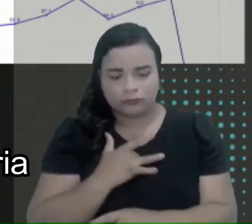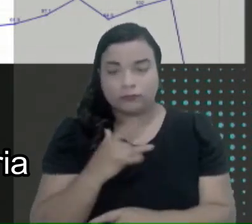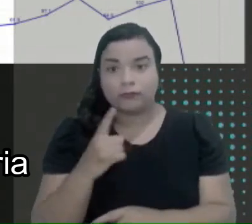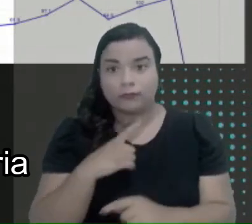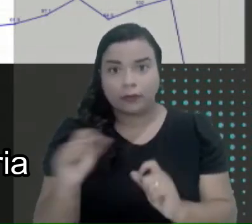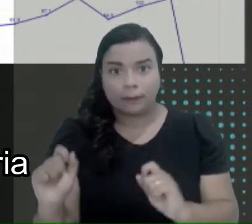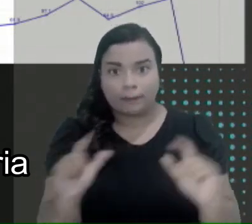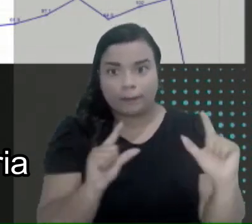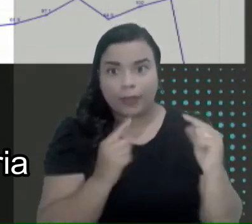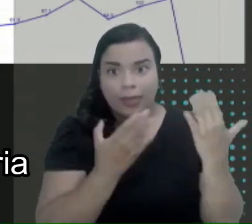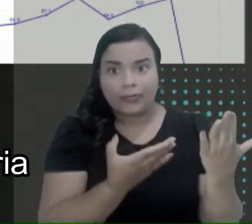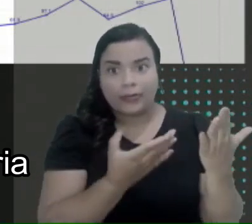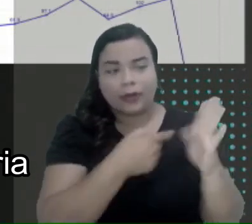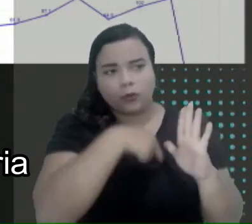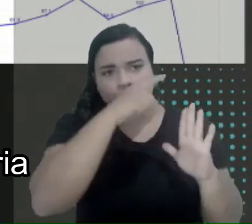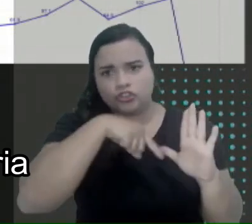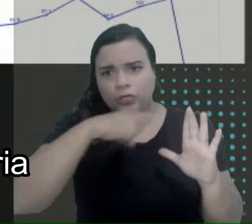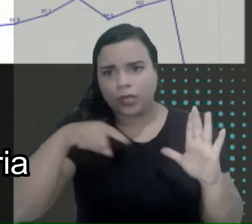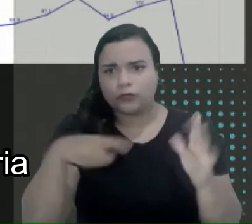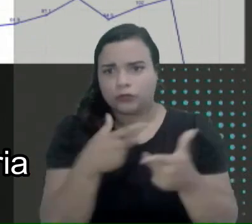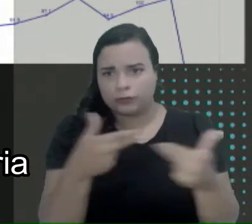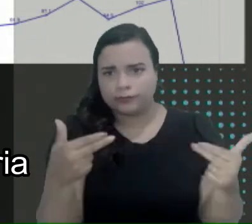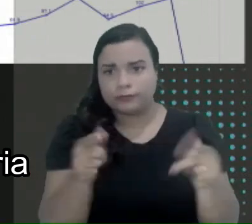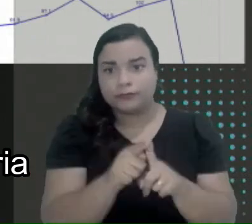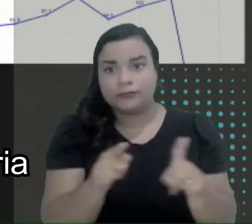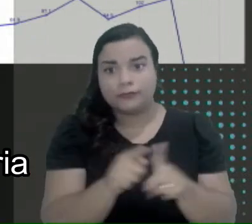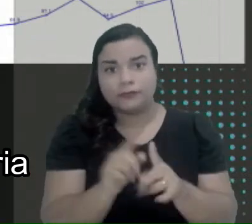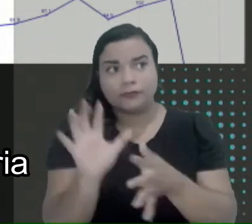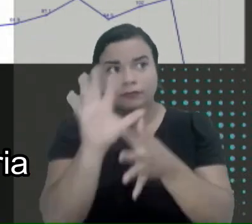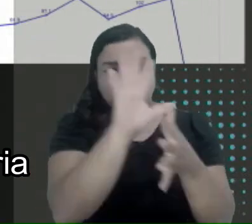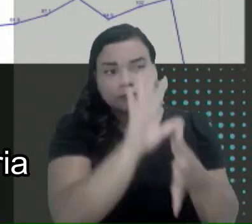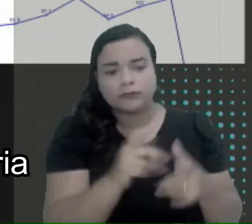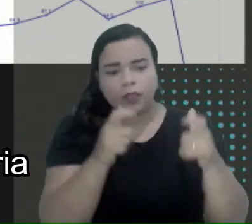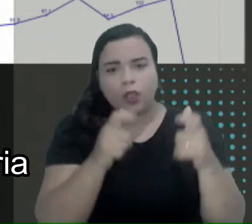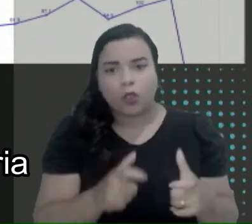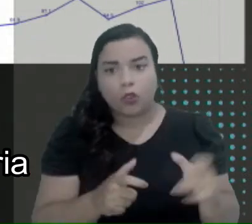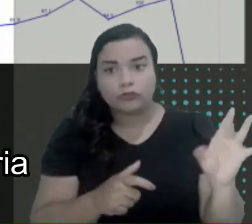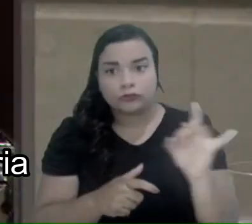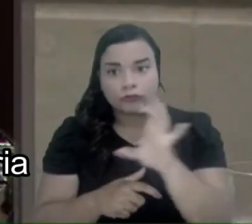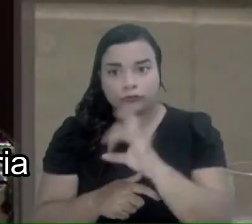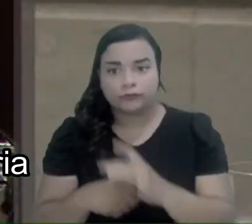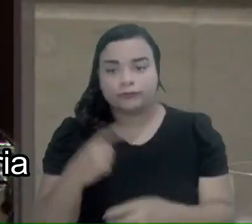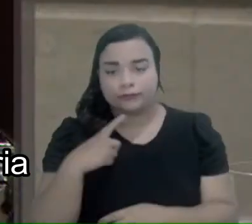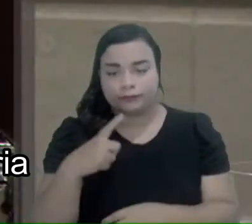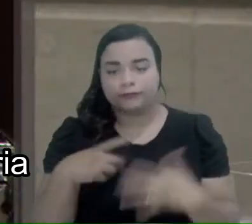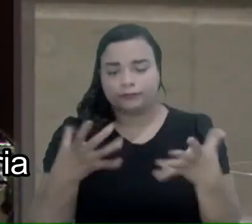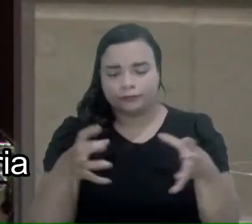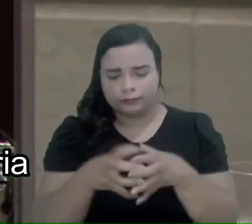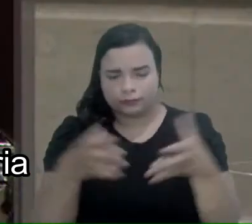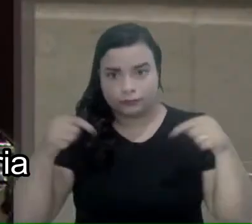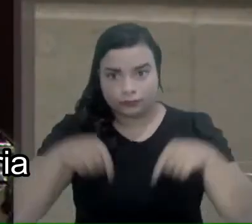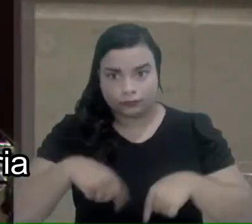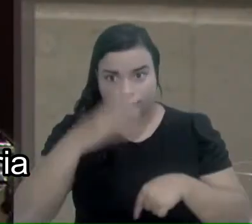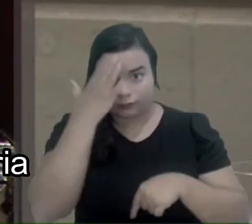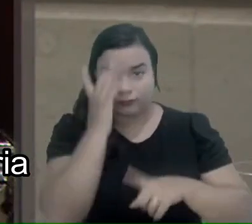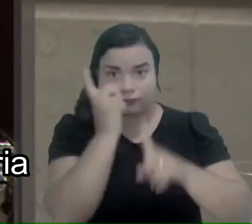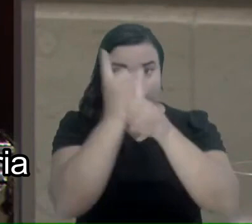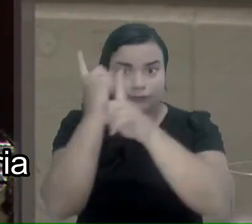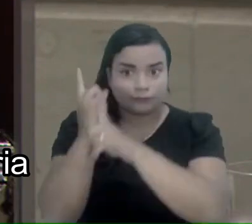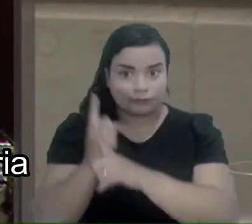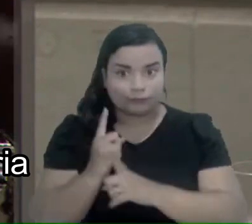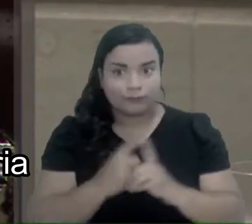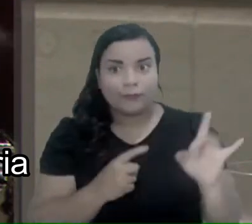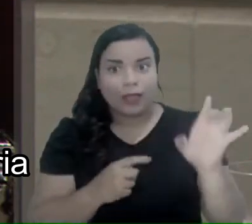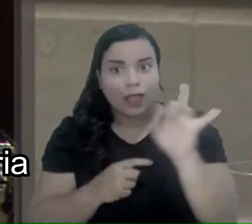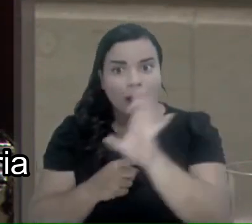de indicadores quanto georreferenciamento de cada um dos casos. Então, a equipe hoje consegue identificar cada um dos seus